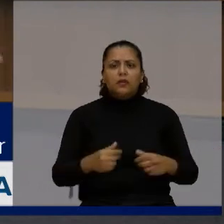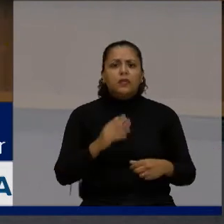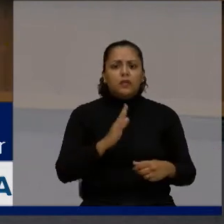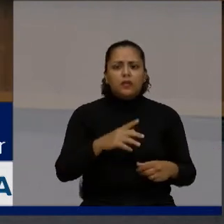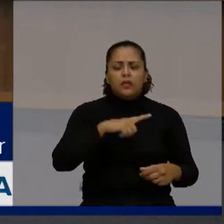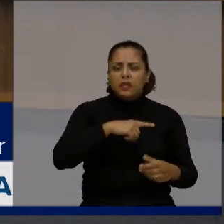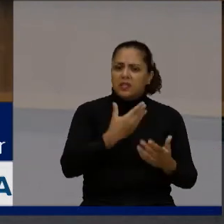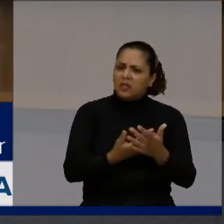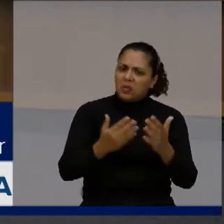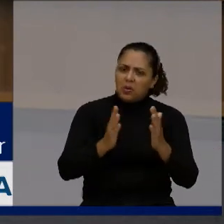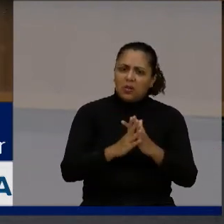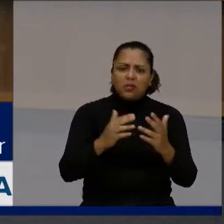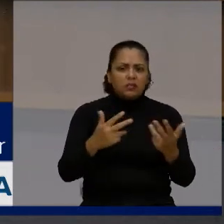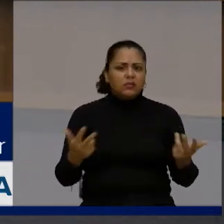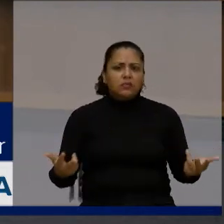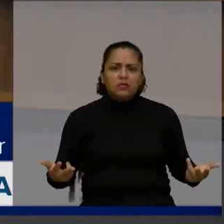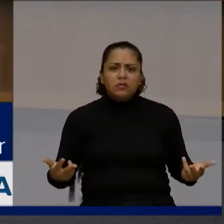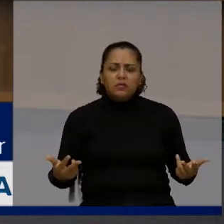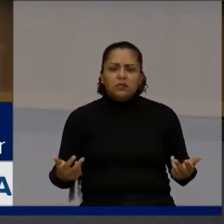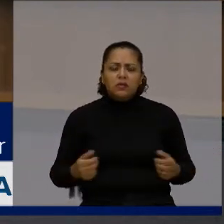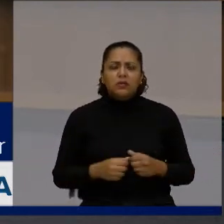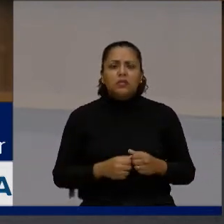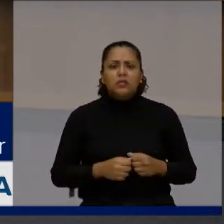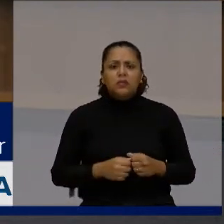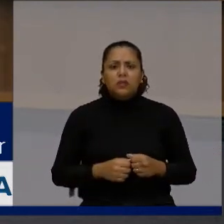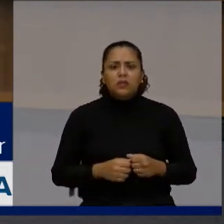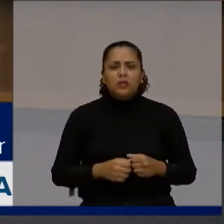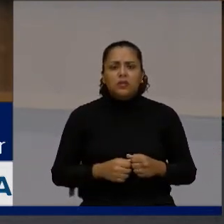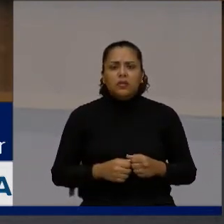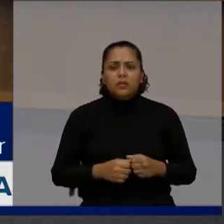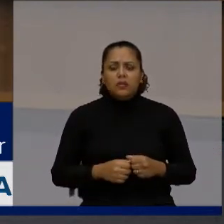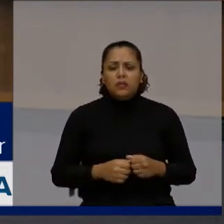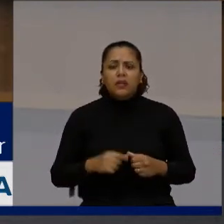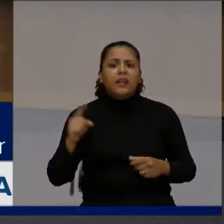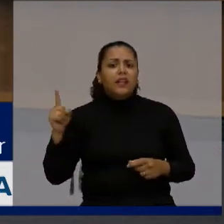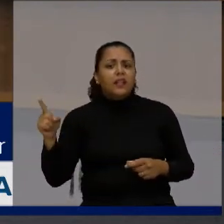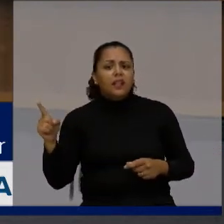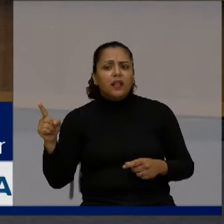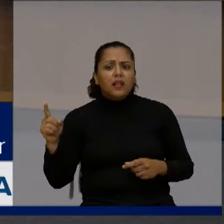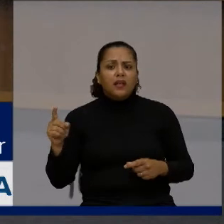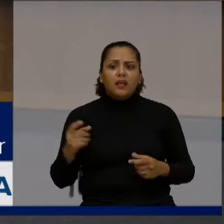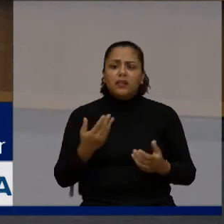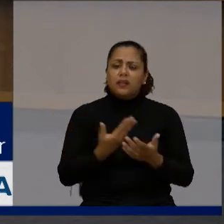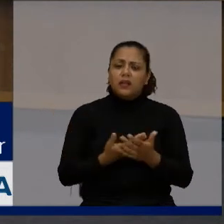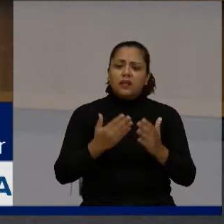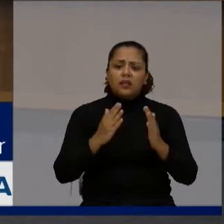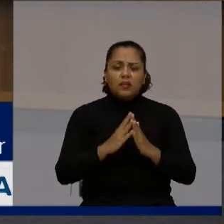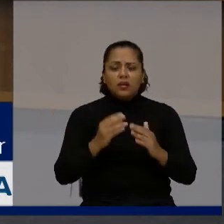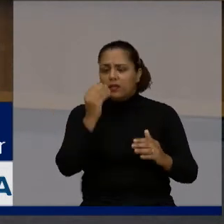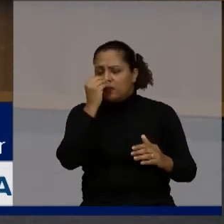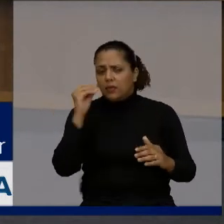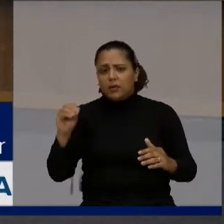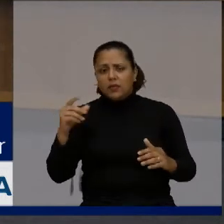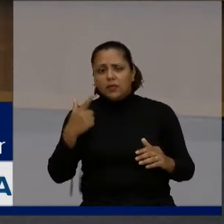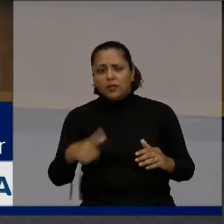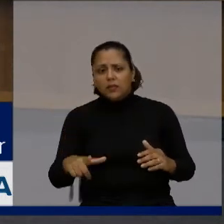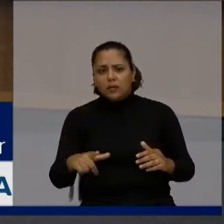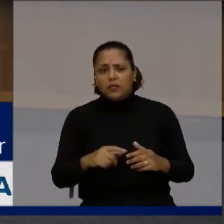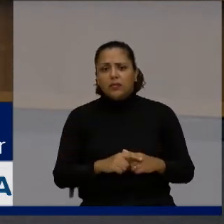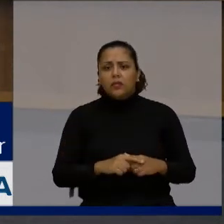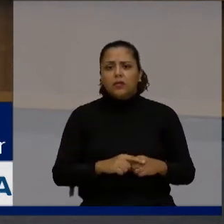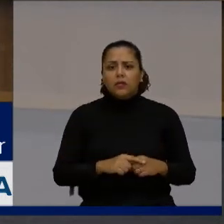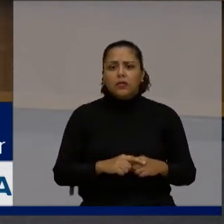todos os aparelhos públicos, e construiu-se mais. E lá está construindo algo e deixando outro. Então, eu só quero relembrar que é ótima